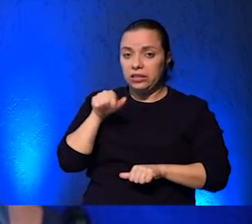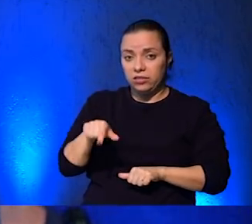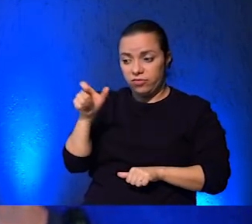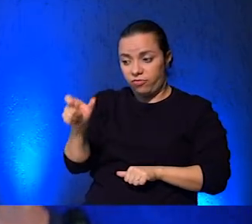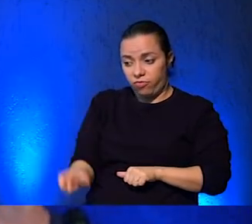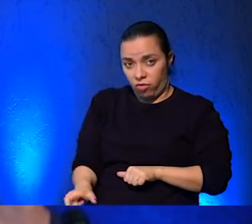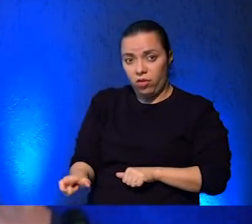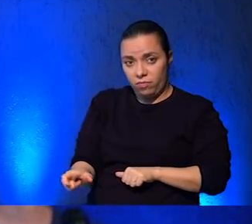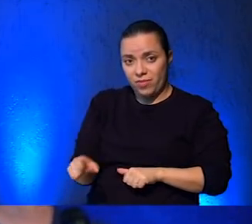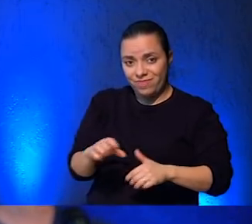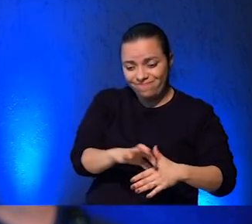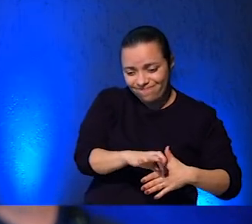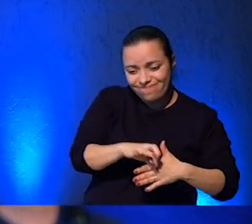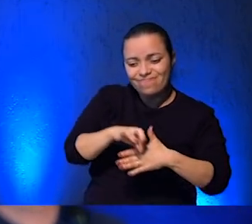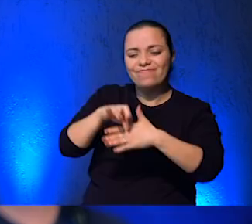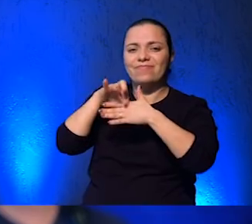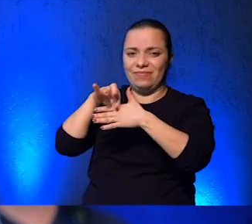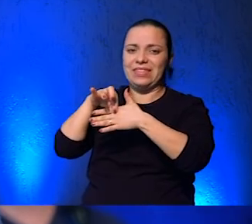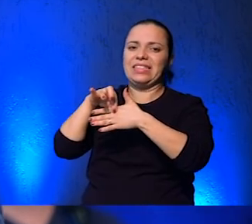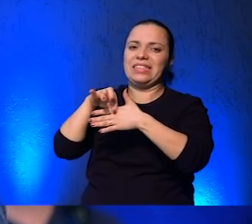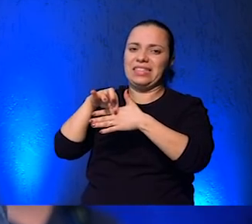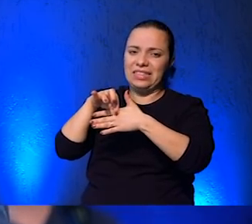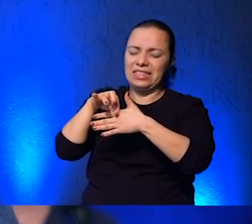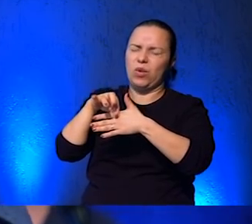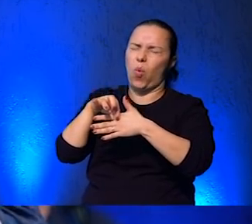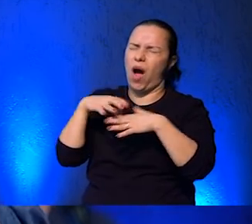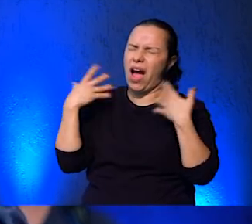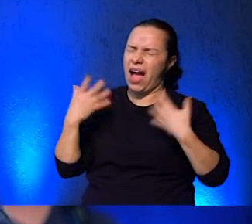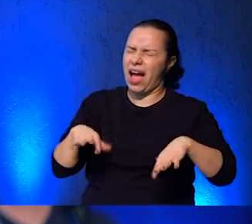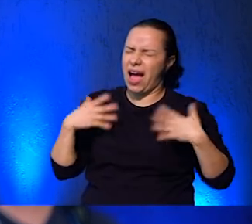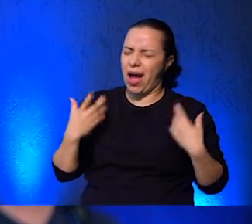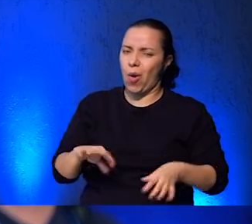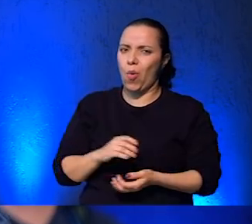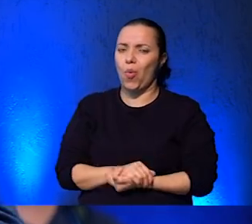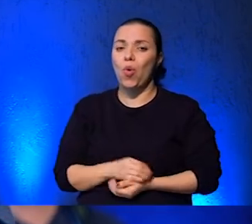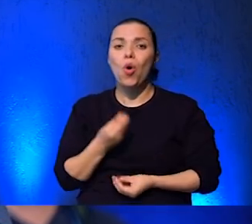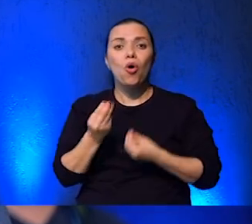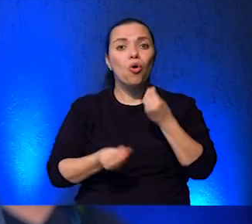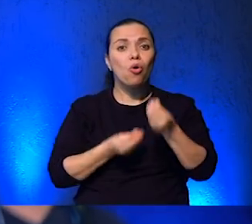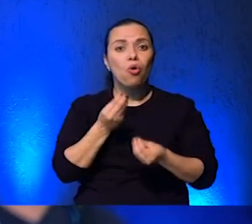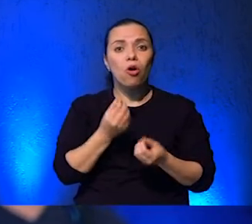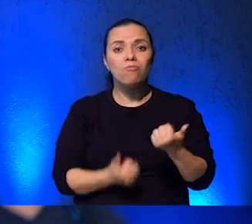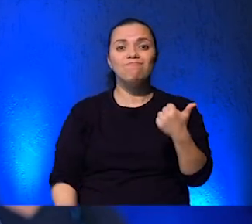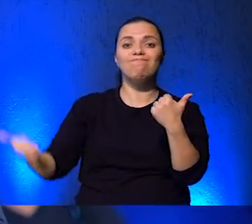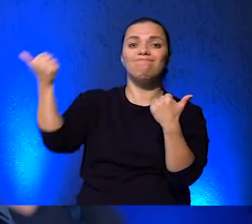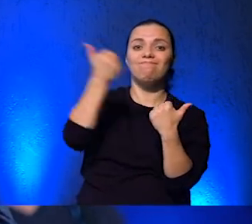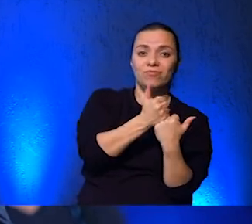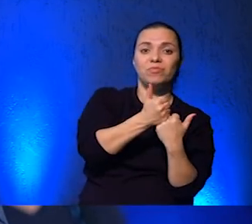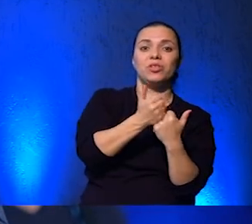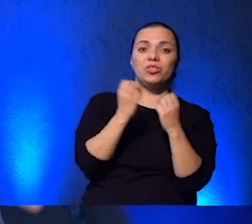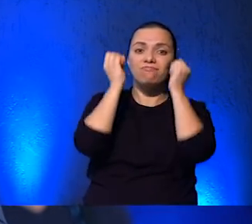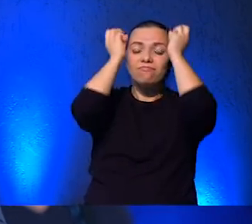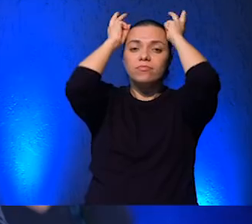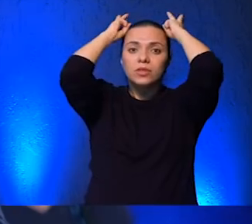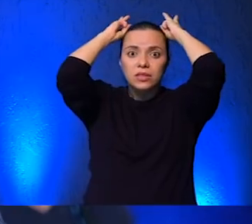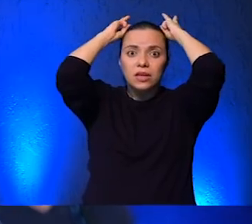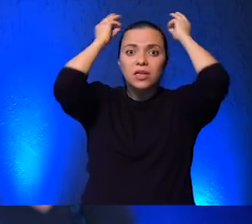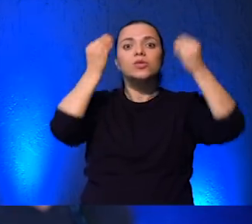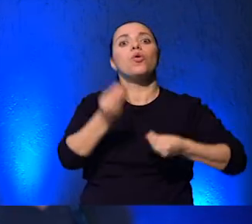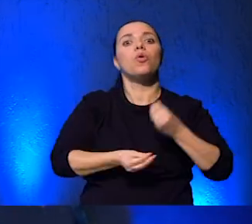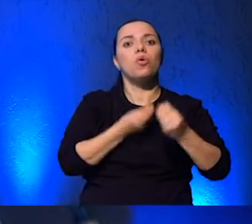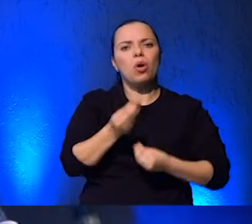sucedeu um herói como moisés era a coisa mais difícil que podia existir agora